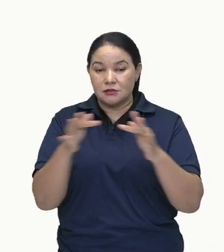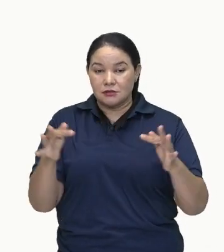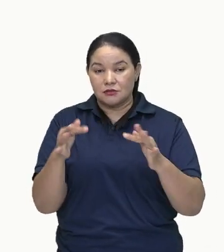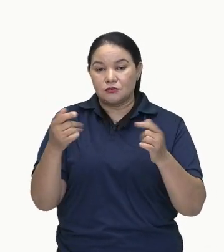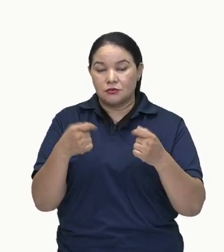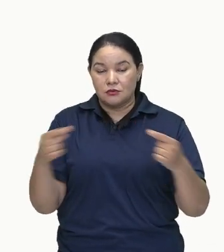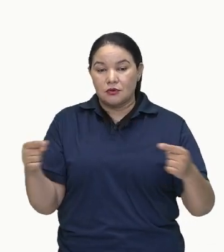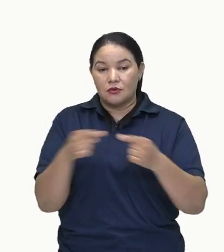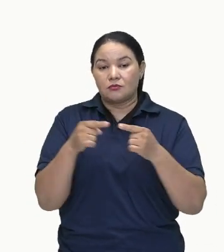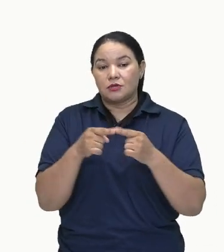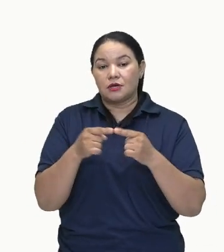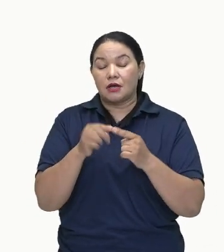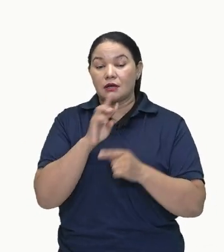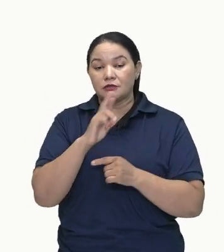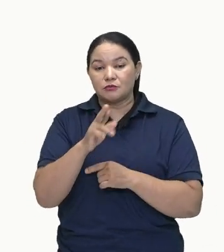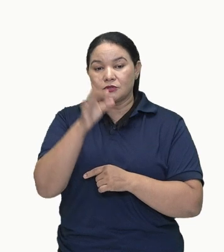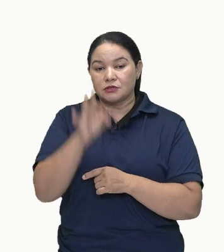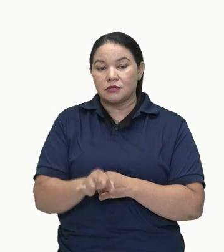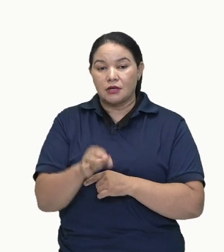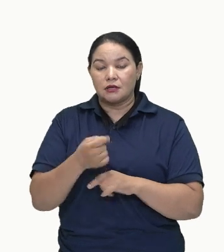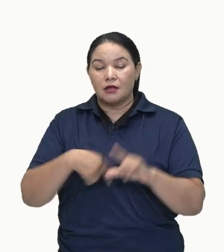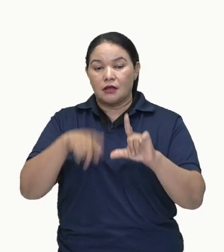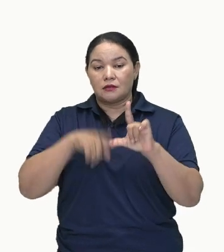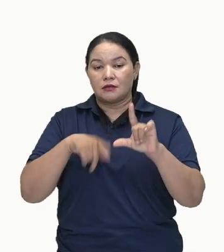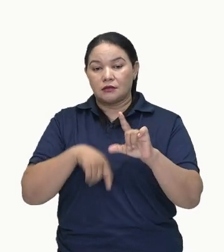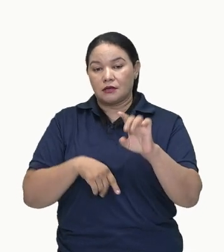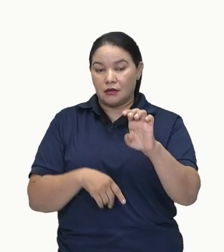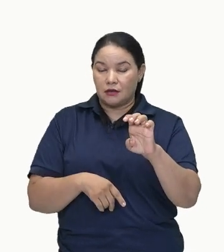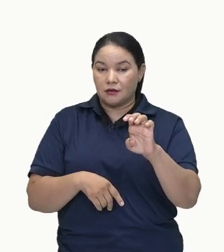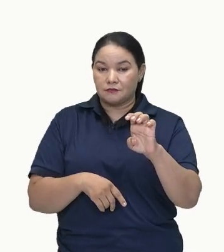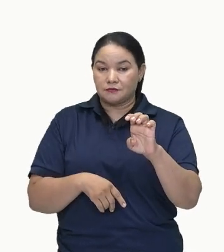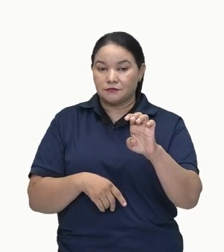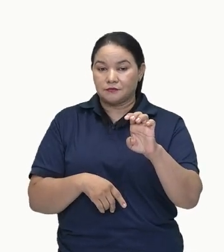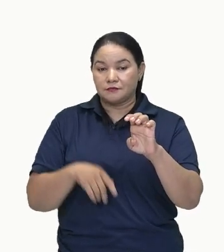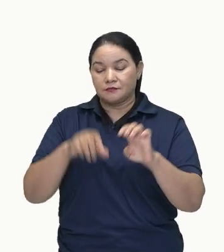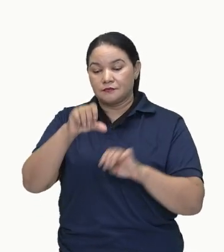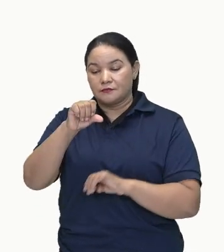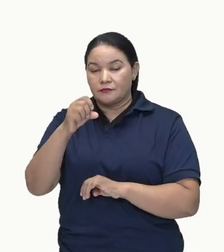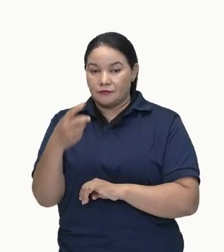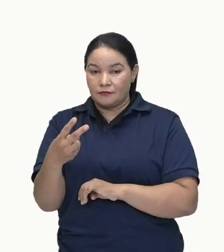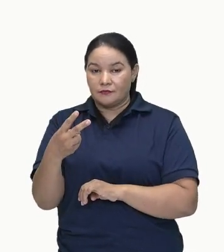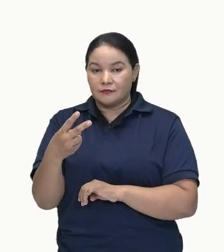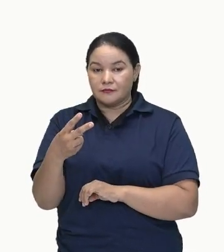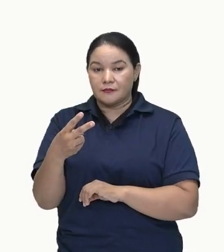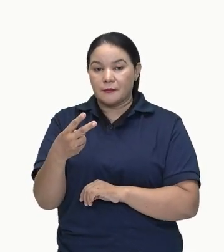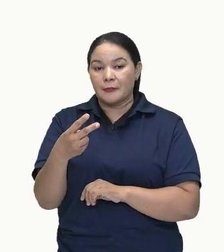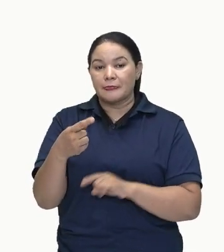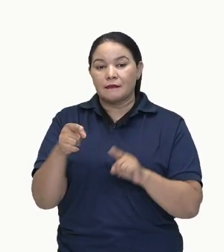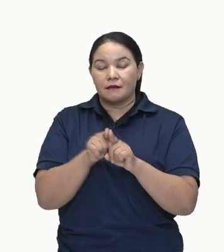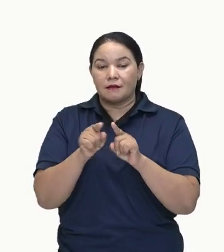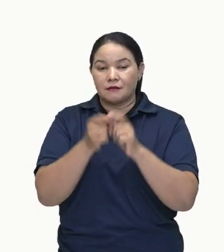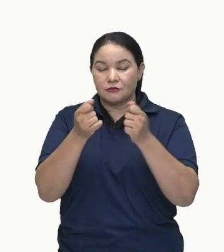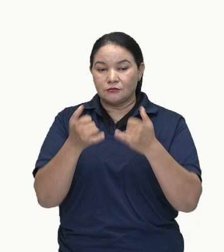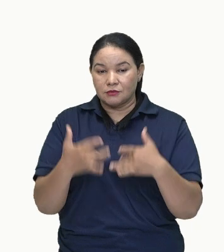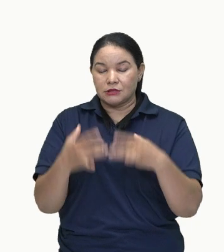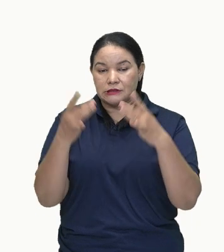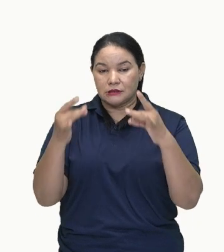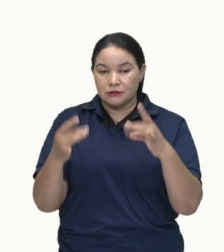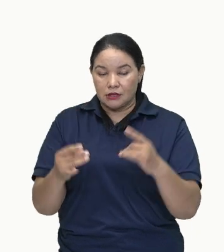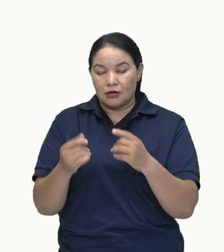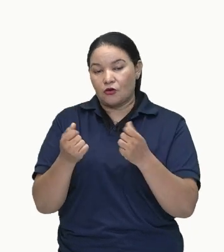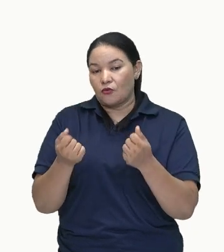A alternativa correta é a letra E, 92, e aqui eu tenho a resolução,